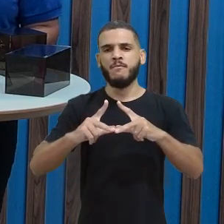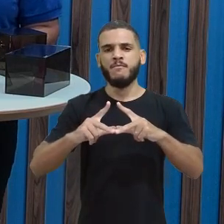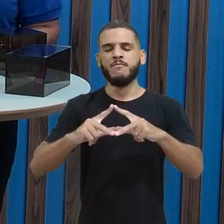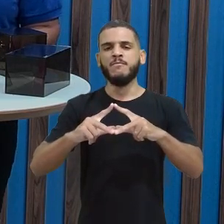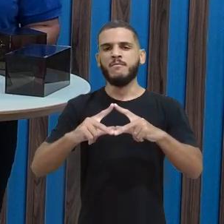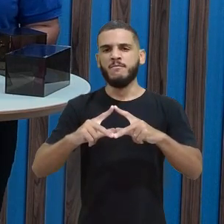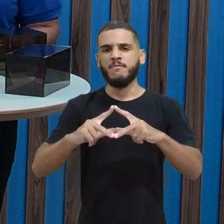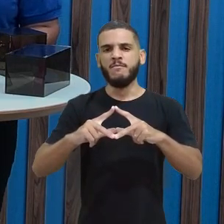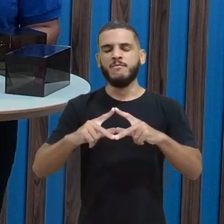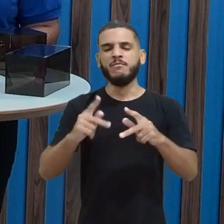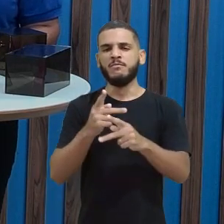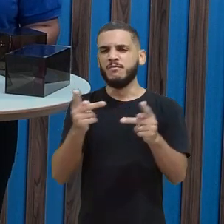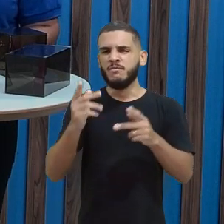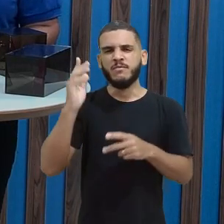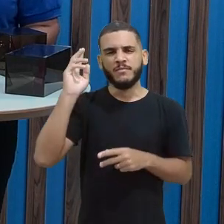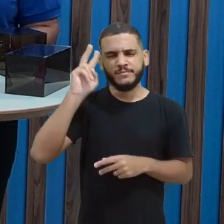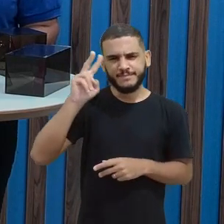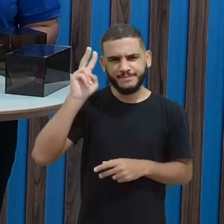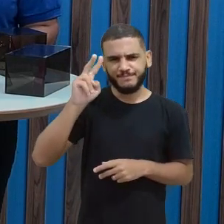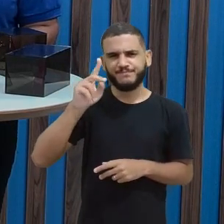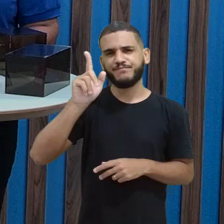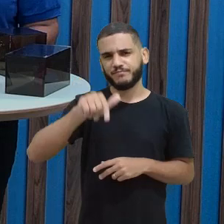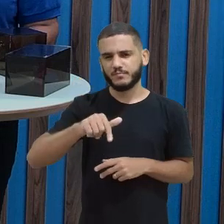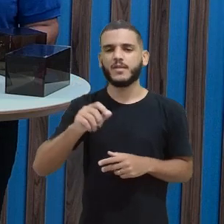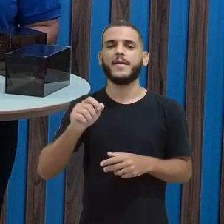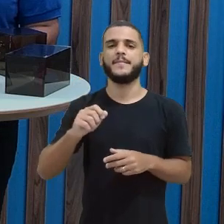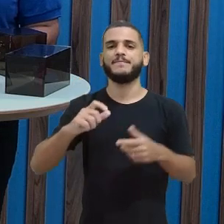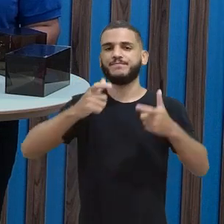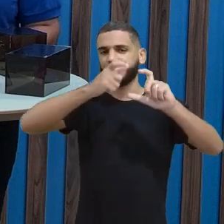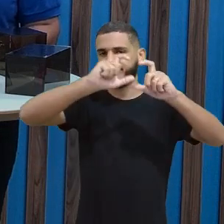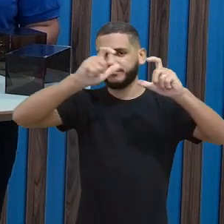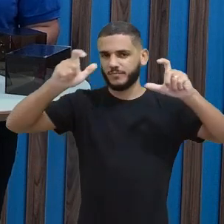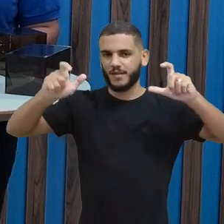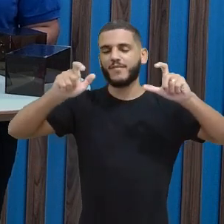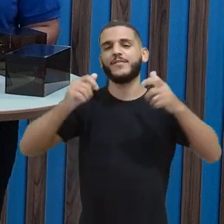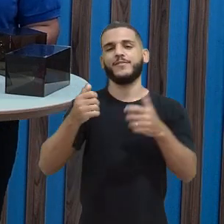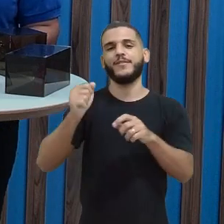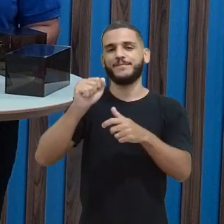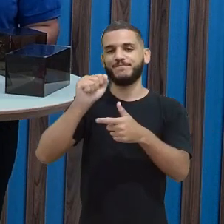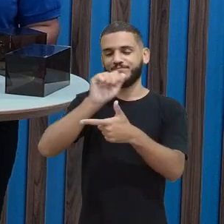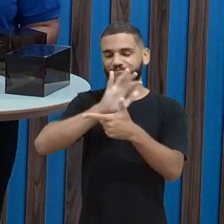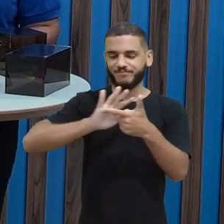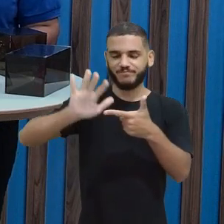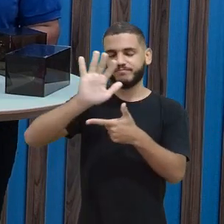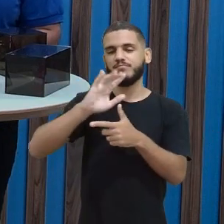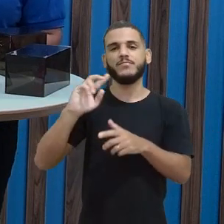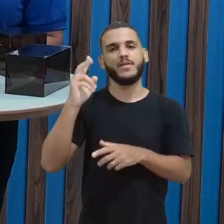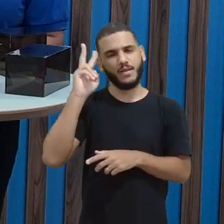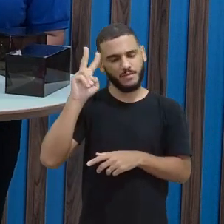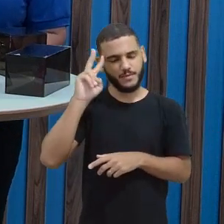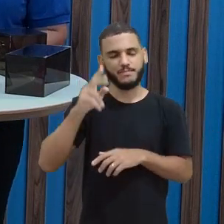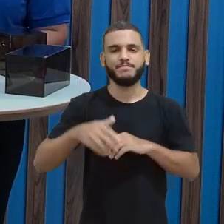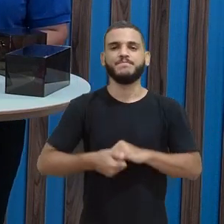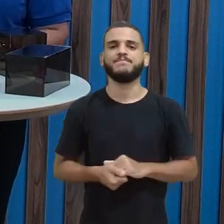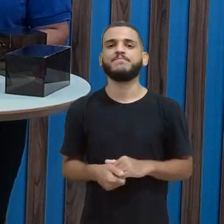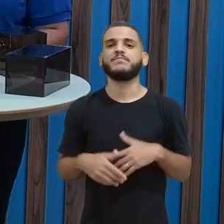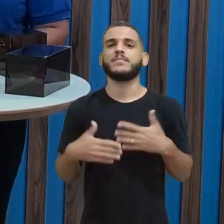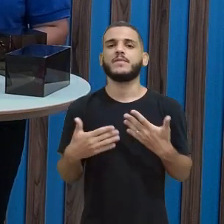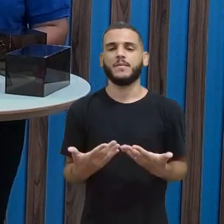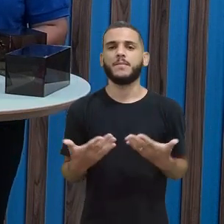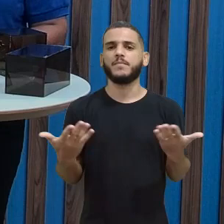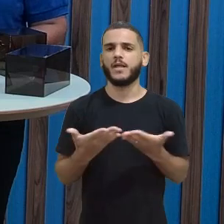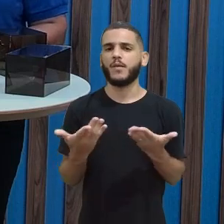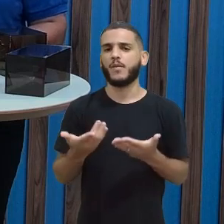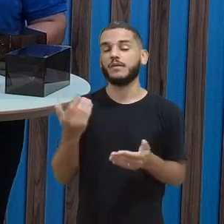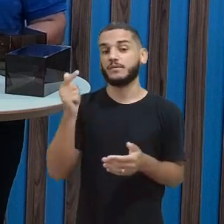lembram? Já vimos as figuras espaciais. Vamos ver novamente, tá? Então,